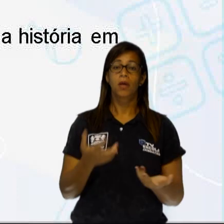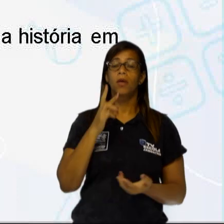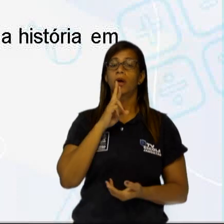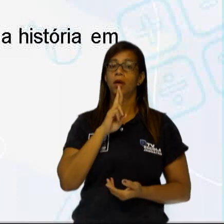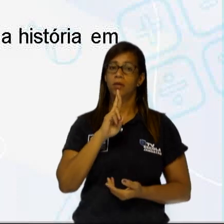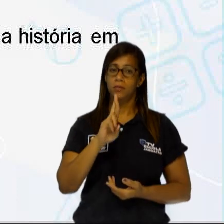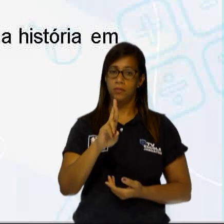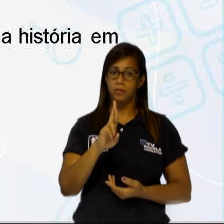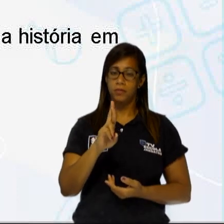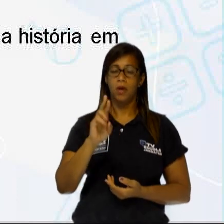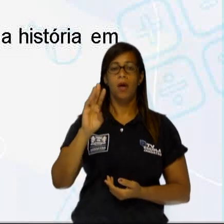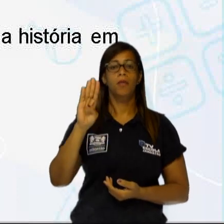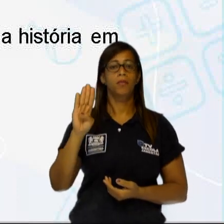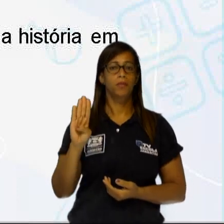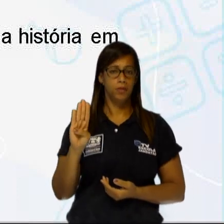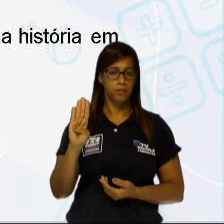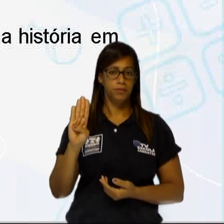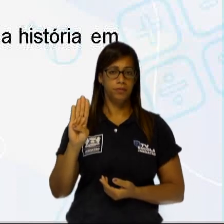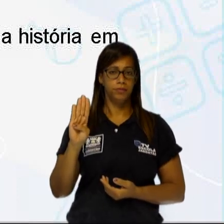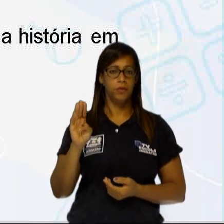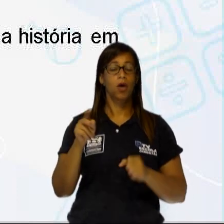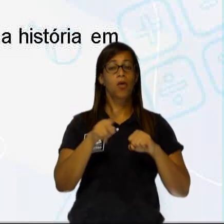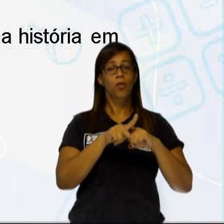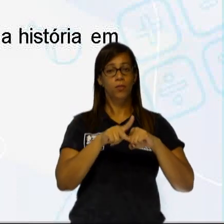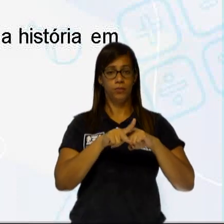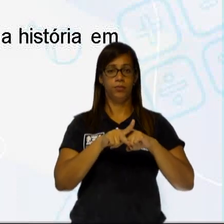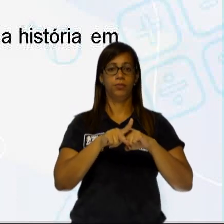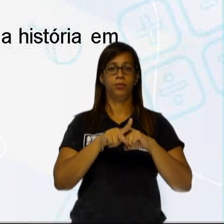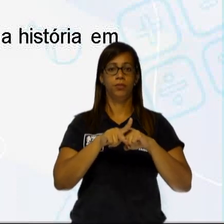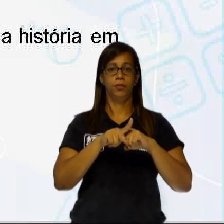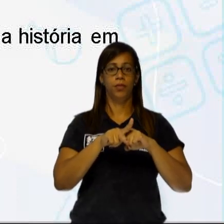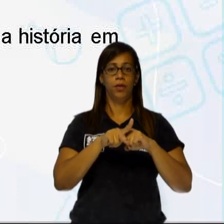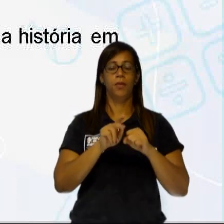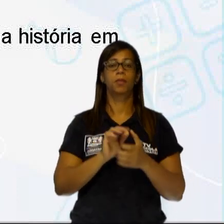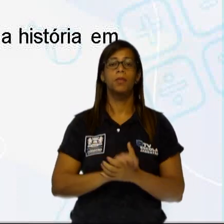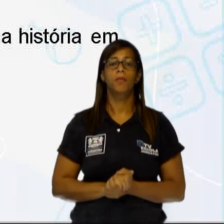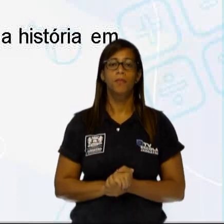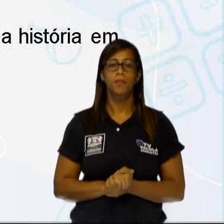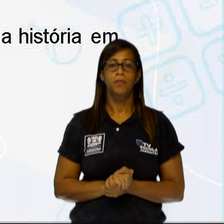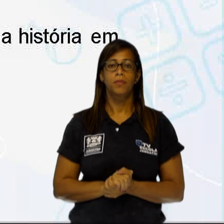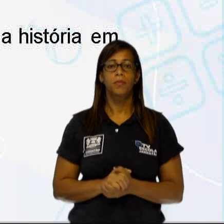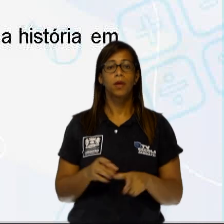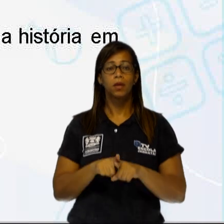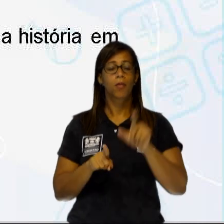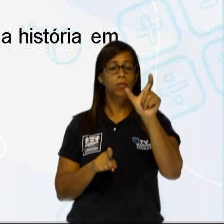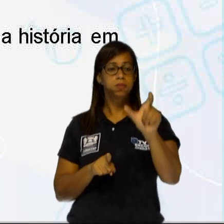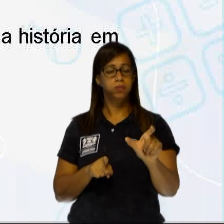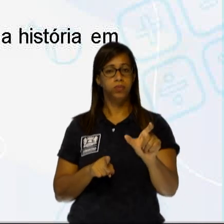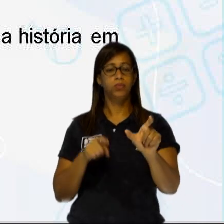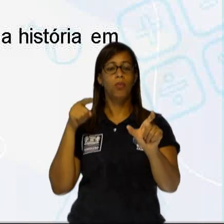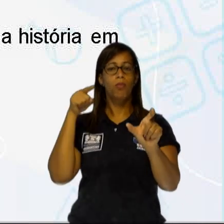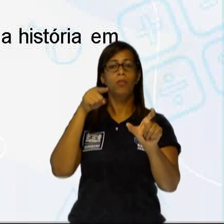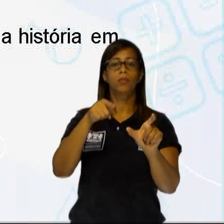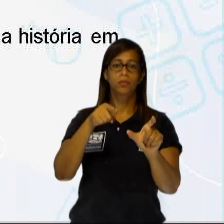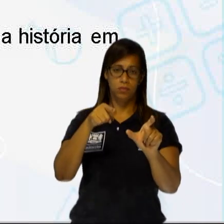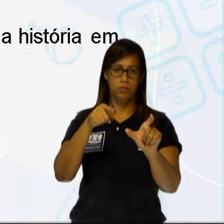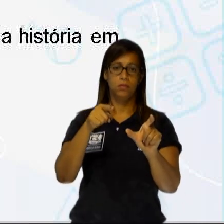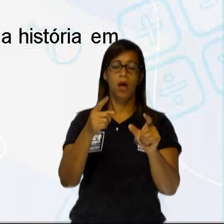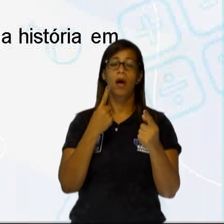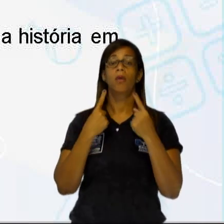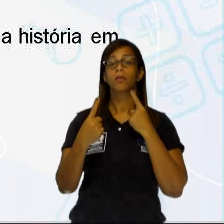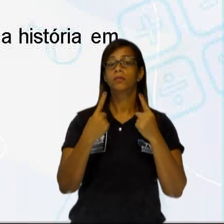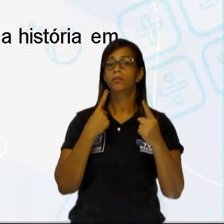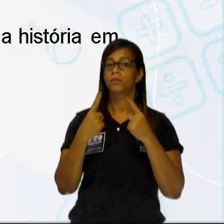B, certo? A gente tem que verificar que o emprego do verbo no imperativo e o pronome de tratamento você é o que indicam aí o